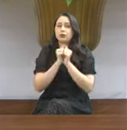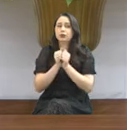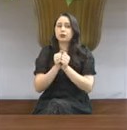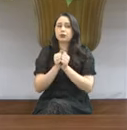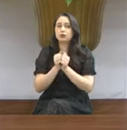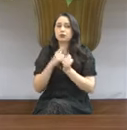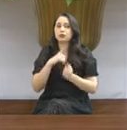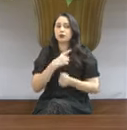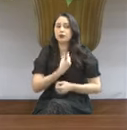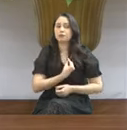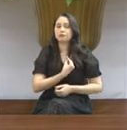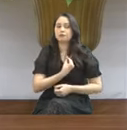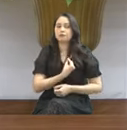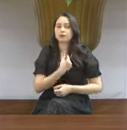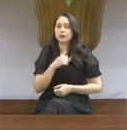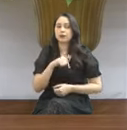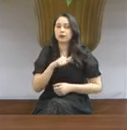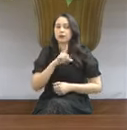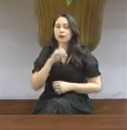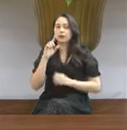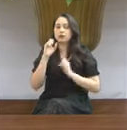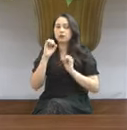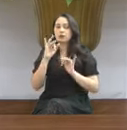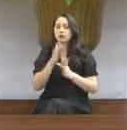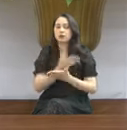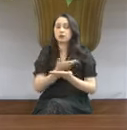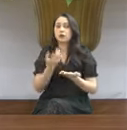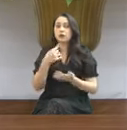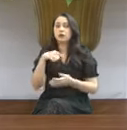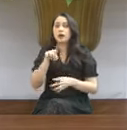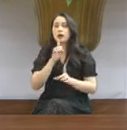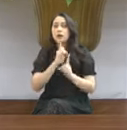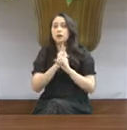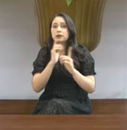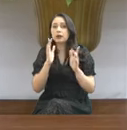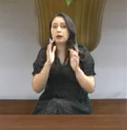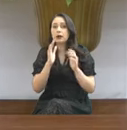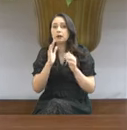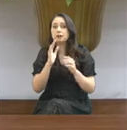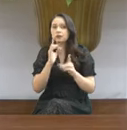Deus abençoe a todos. Os que acharam, digam: eu achei.